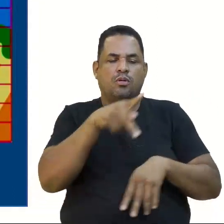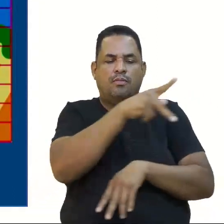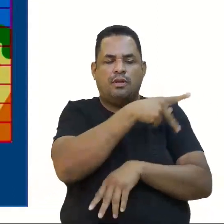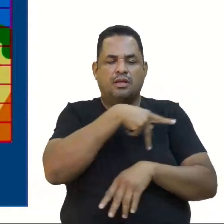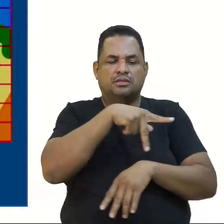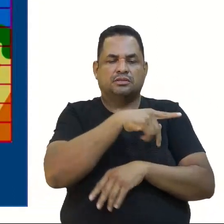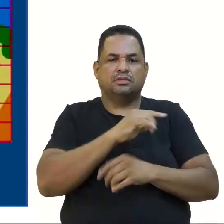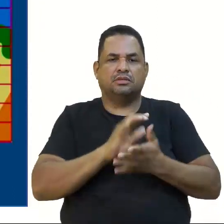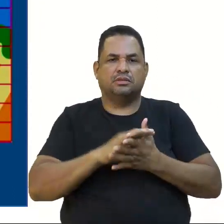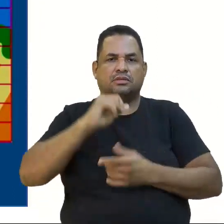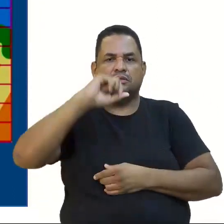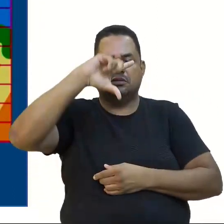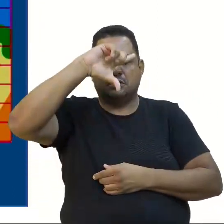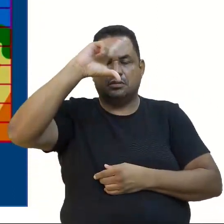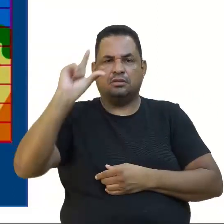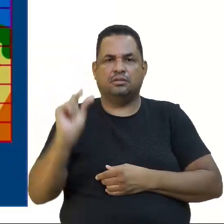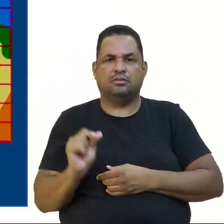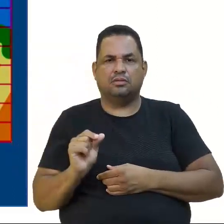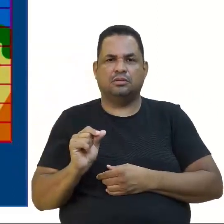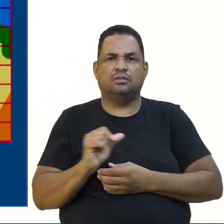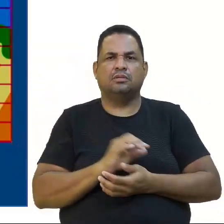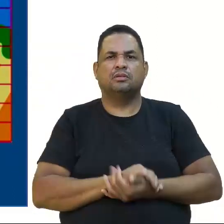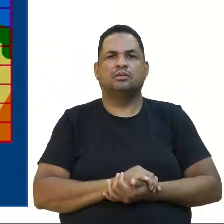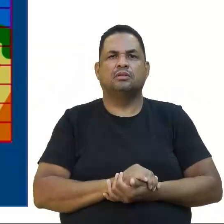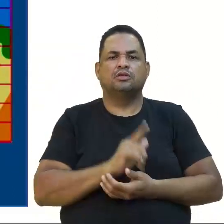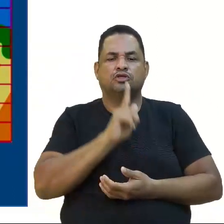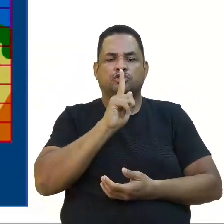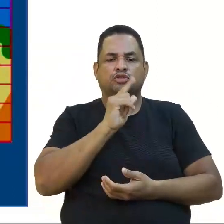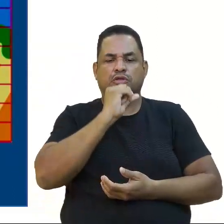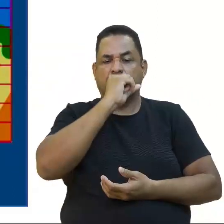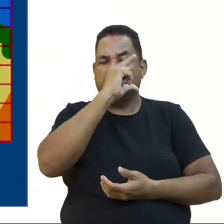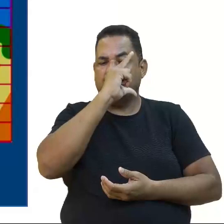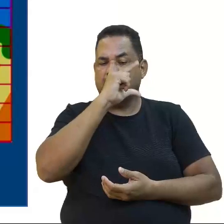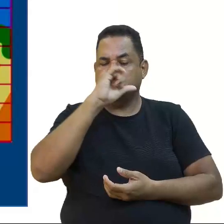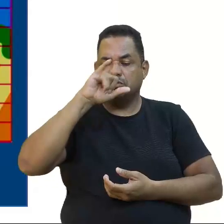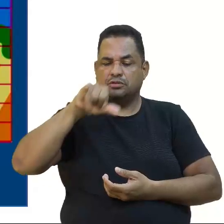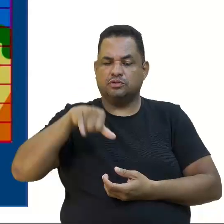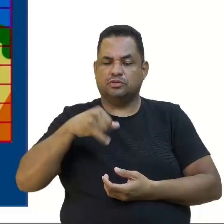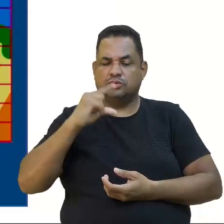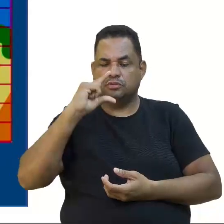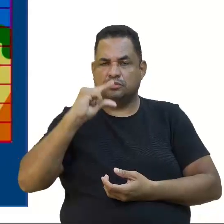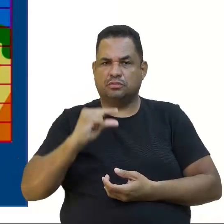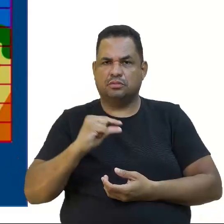Lua? G maiúsculo, J minúsculo. O que vocês acham? GJ.